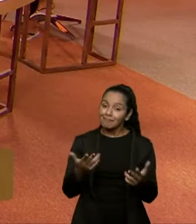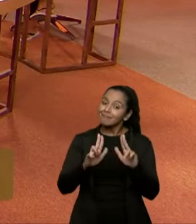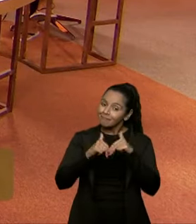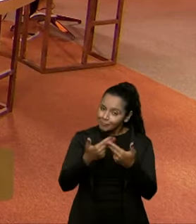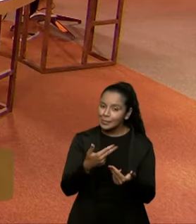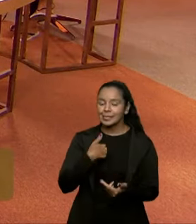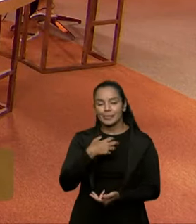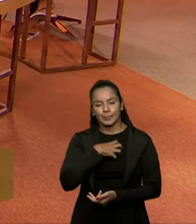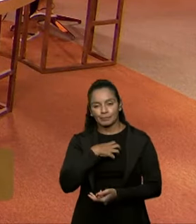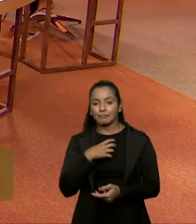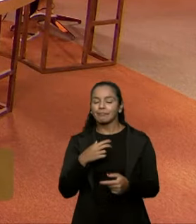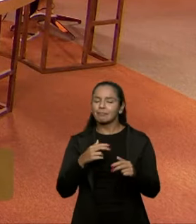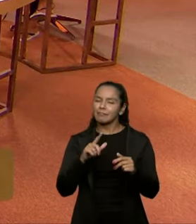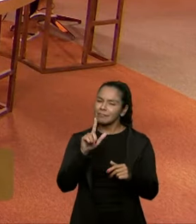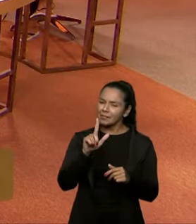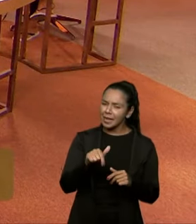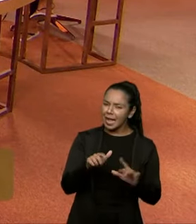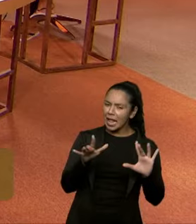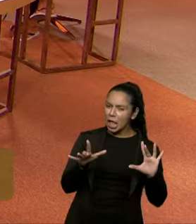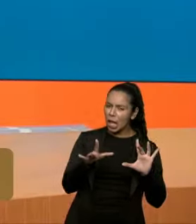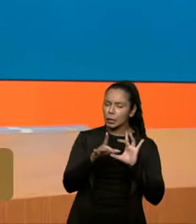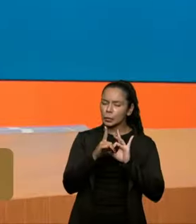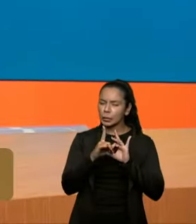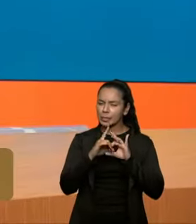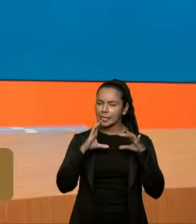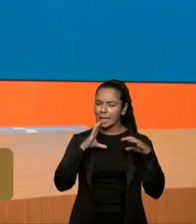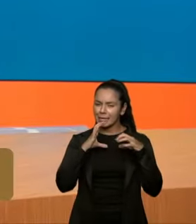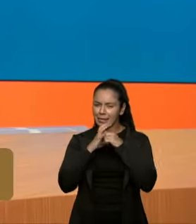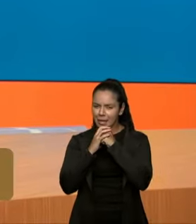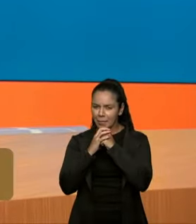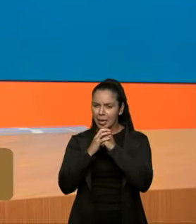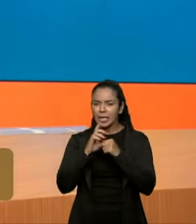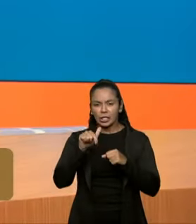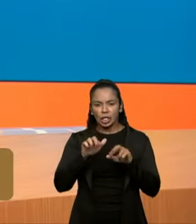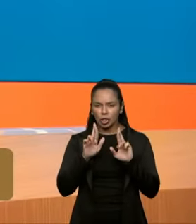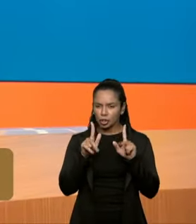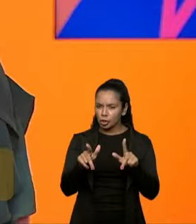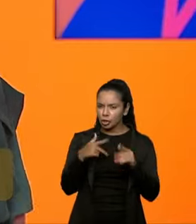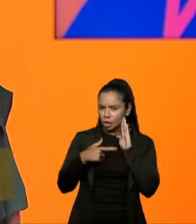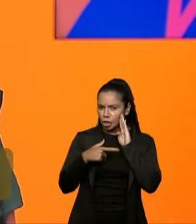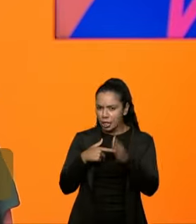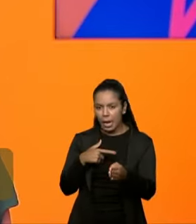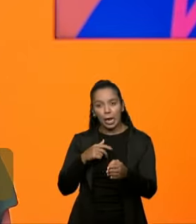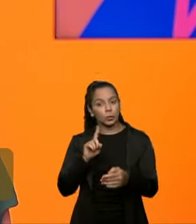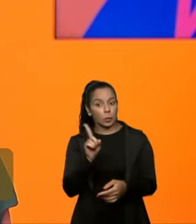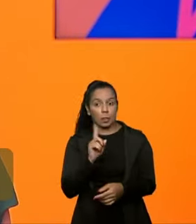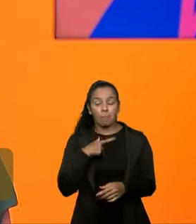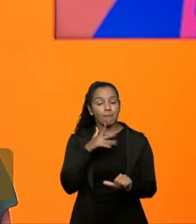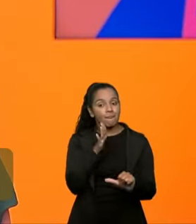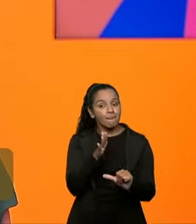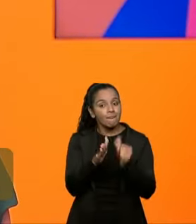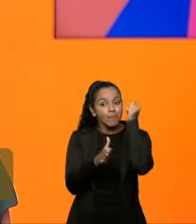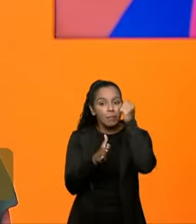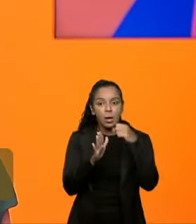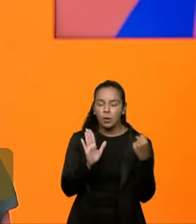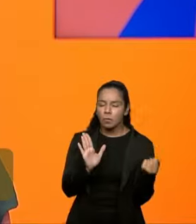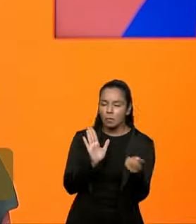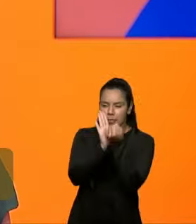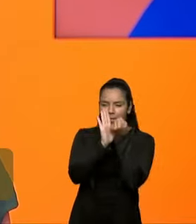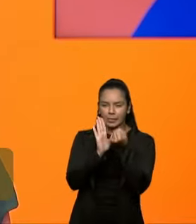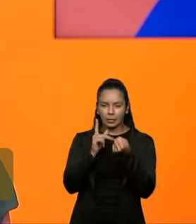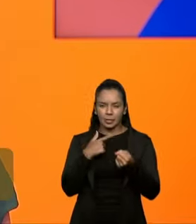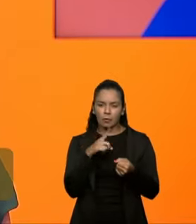é associada com demência, assim, diretamente ou não necessariamente? Não, é um dos primeiros marcadores, as